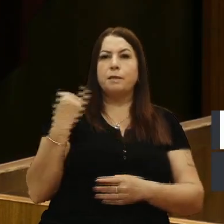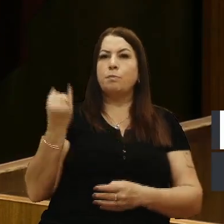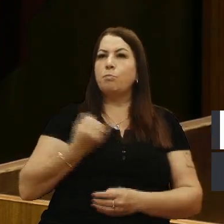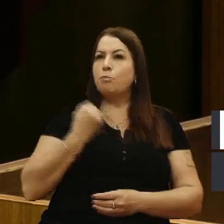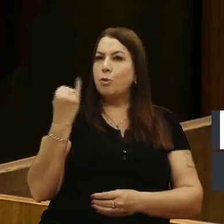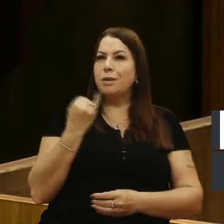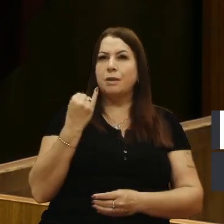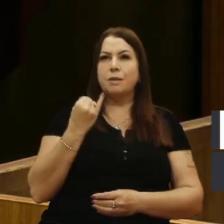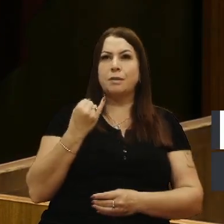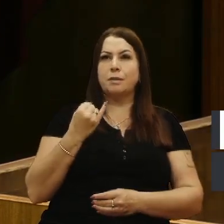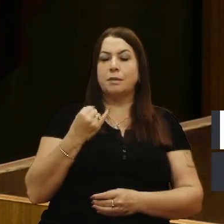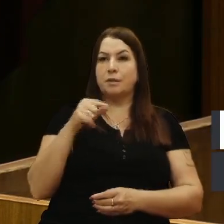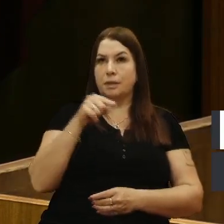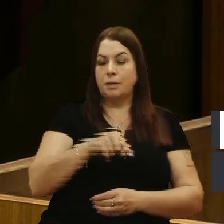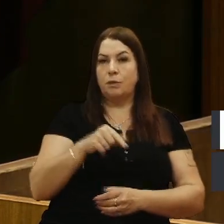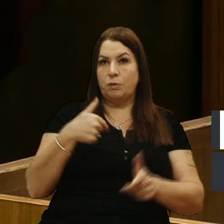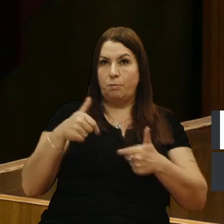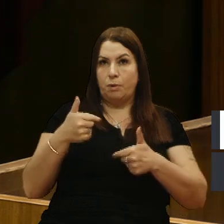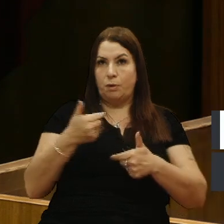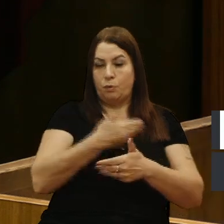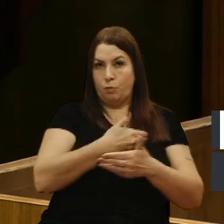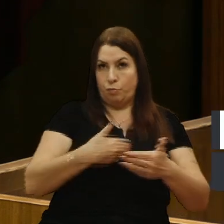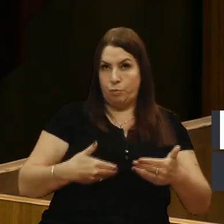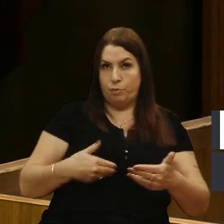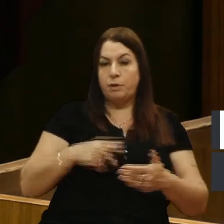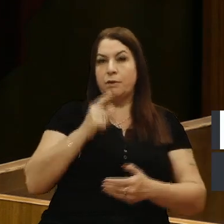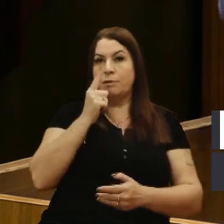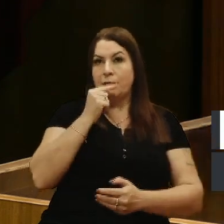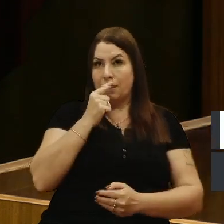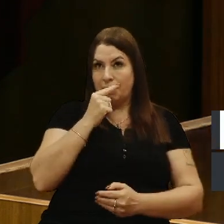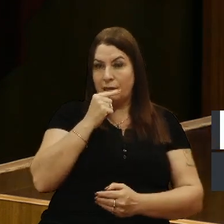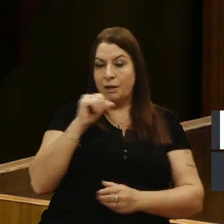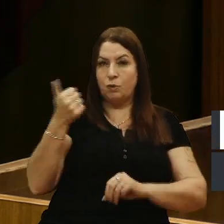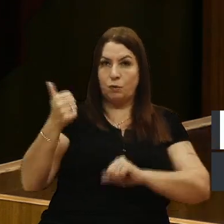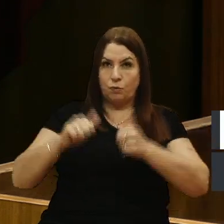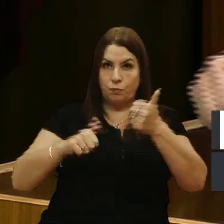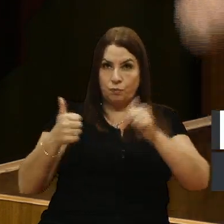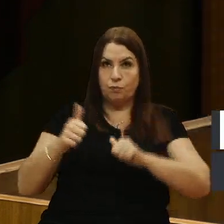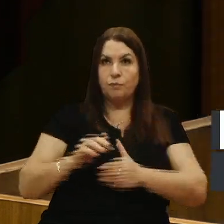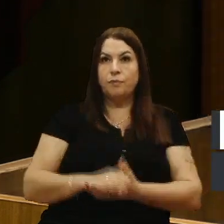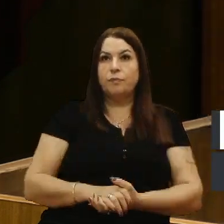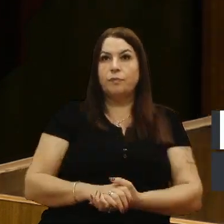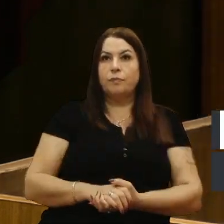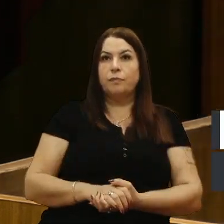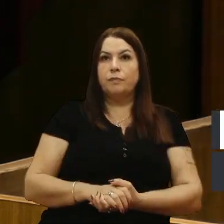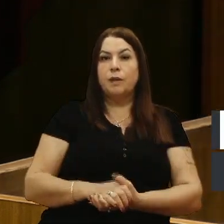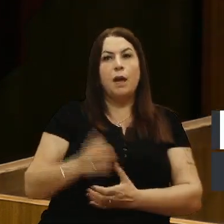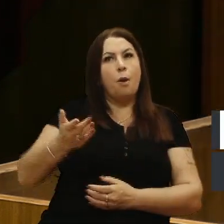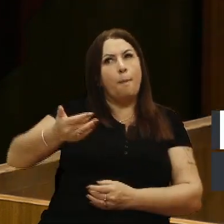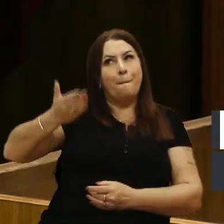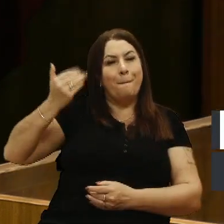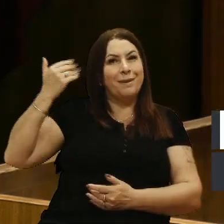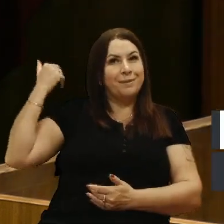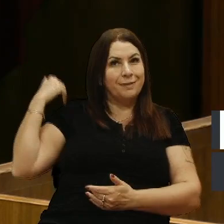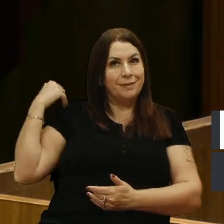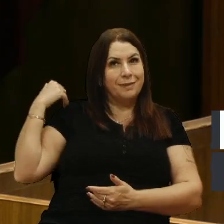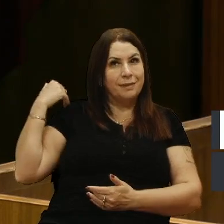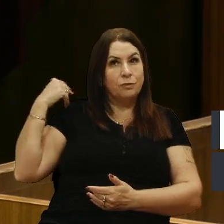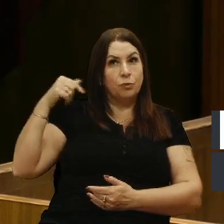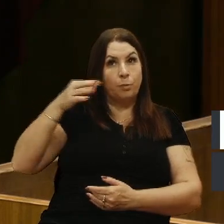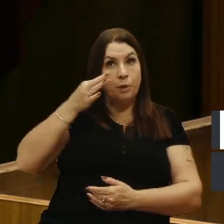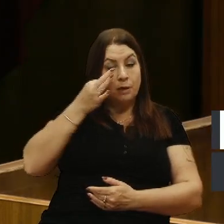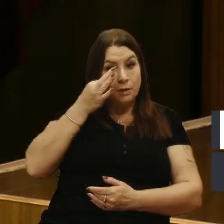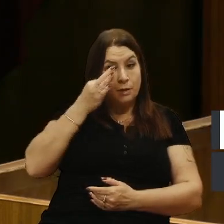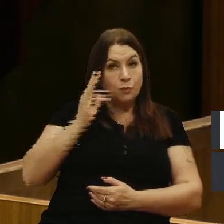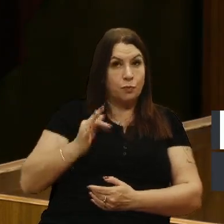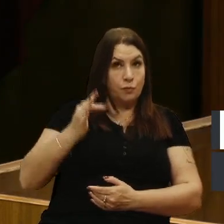mais sagrado no serviço público, que é a água de qualidade. E quem no passado, no presente ou